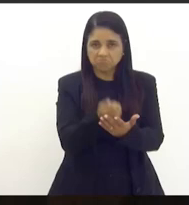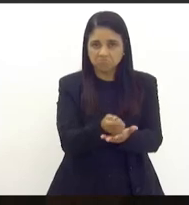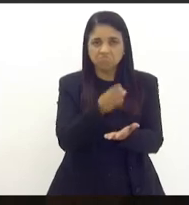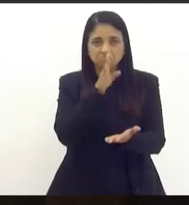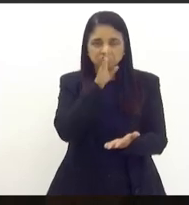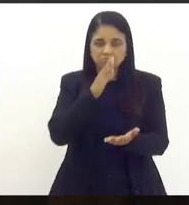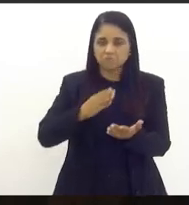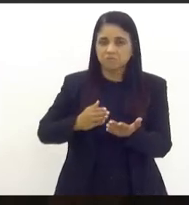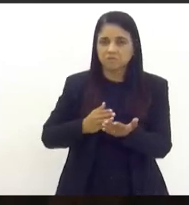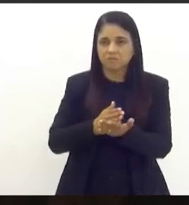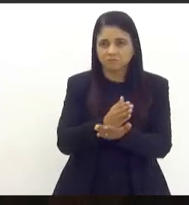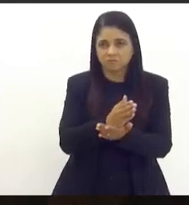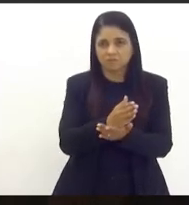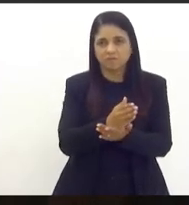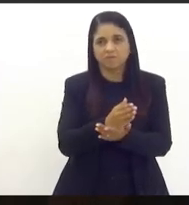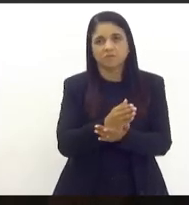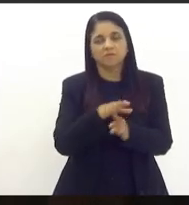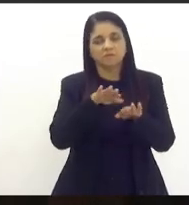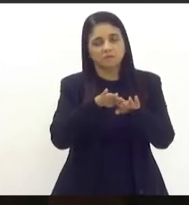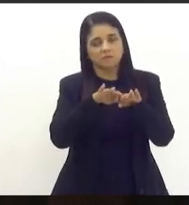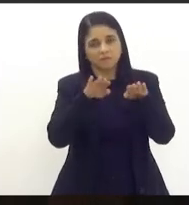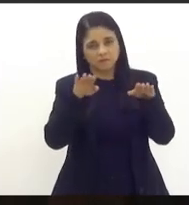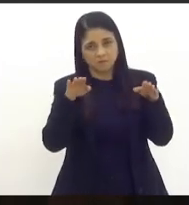Como estão aprovado